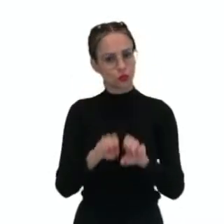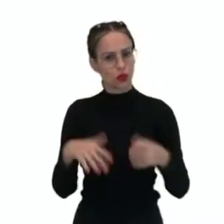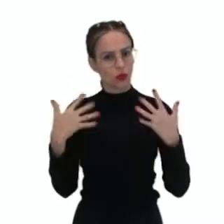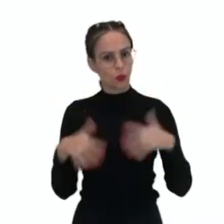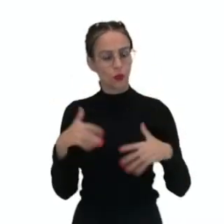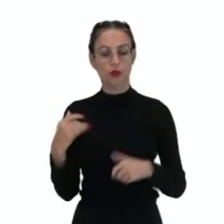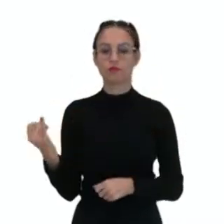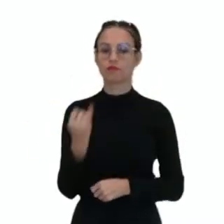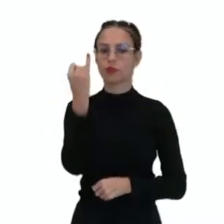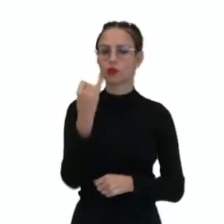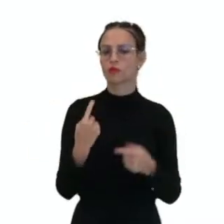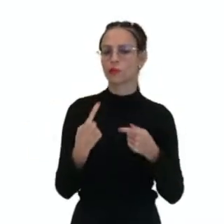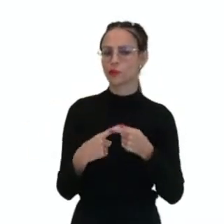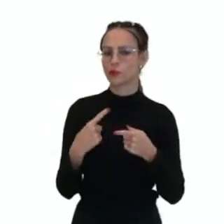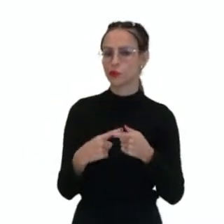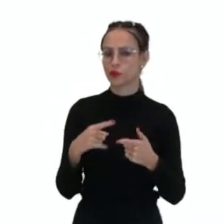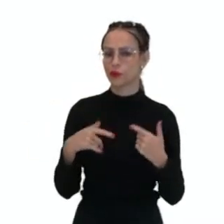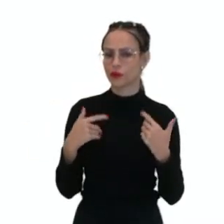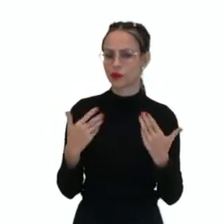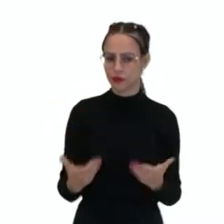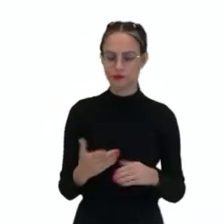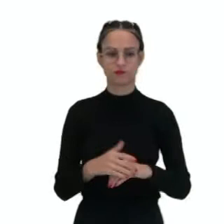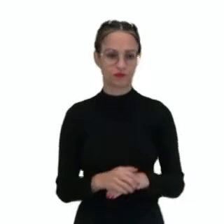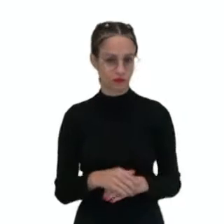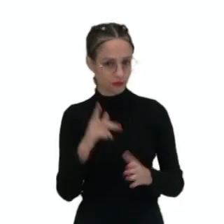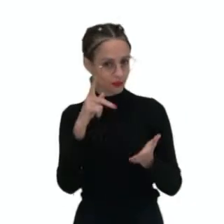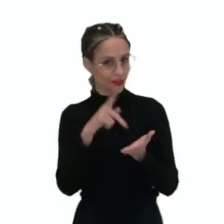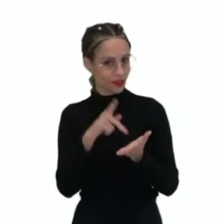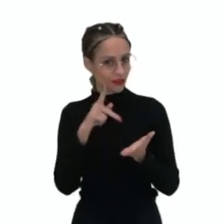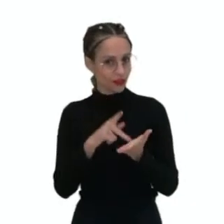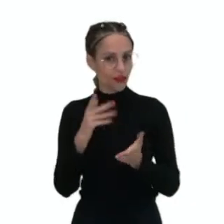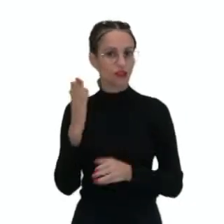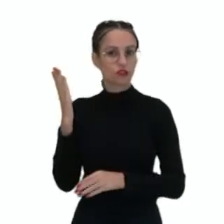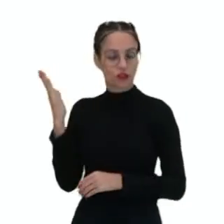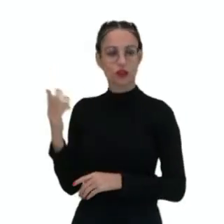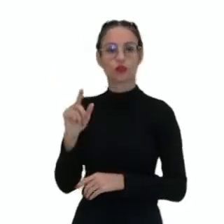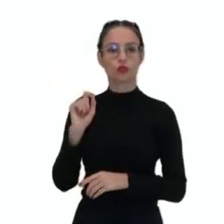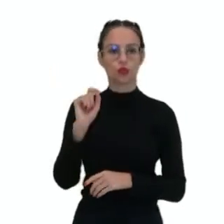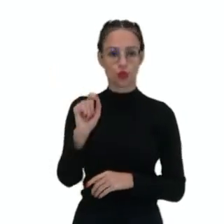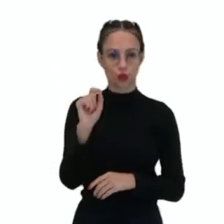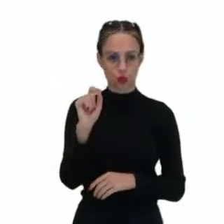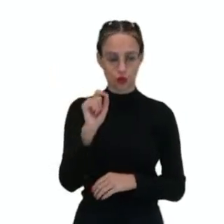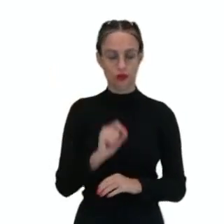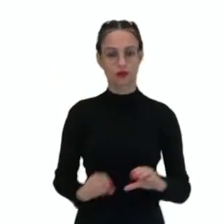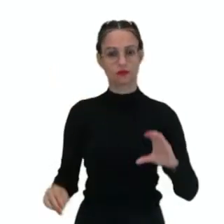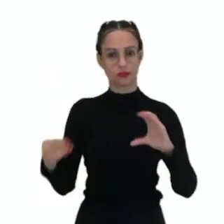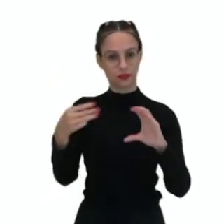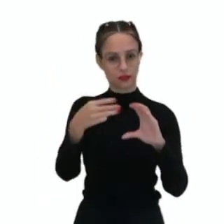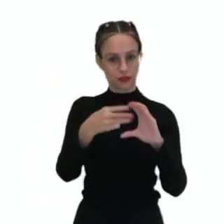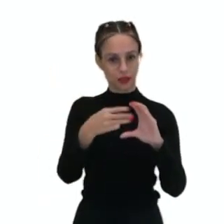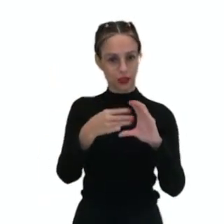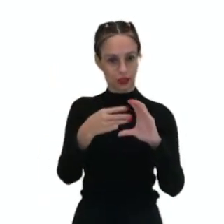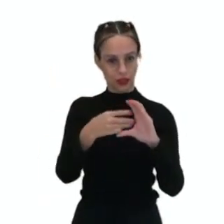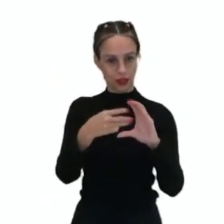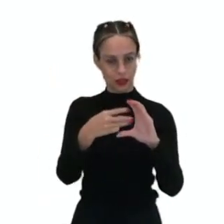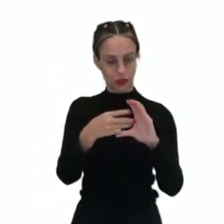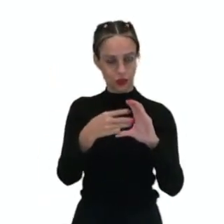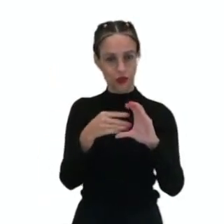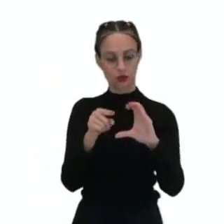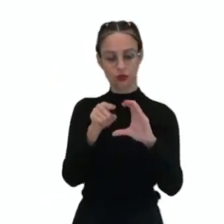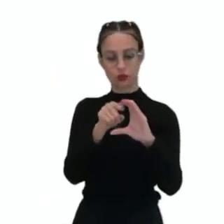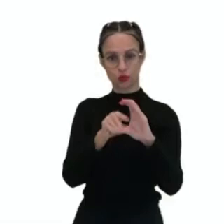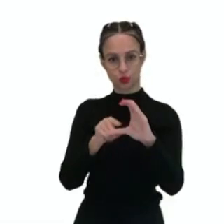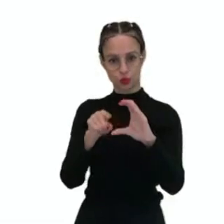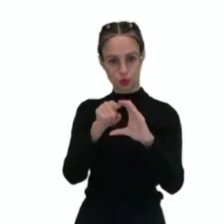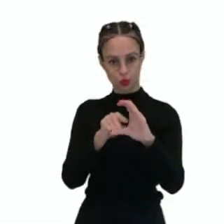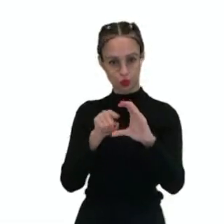importante e o que ela carrega? Na verdade, aqui nós temos a célula, o